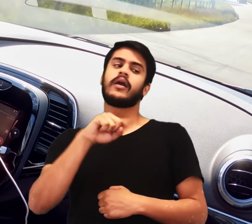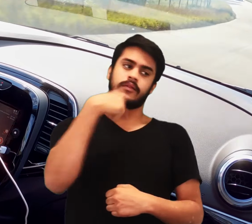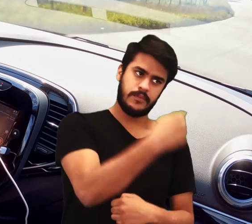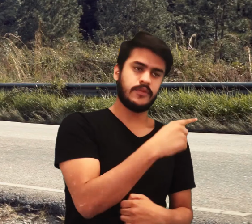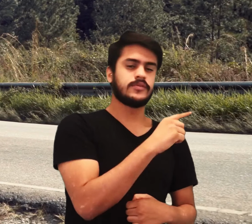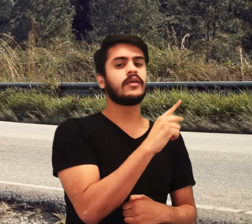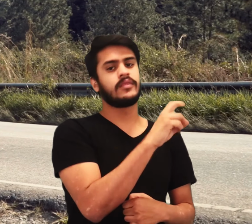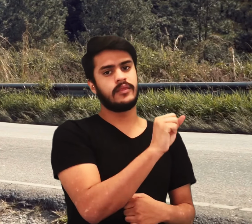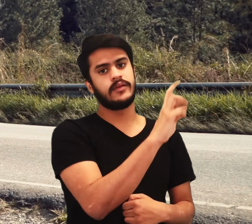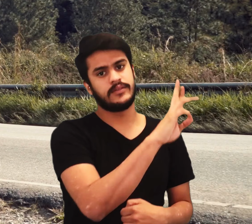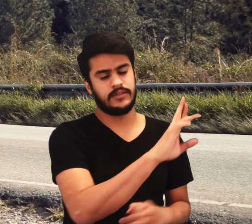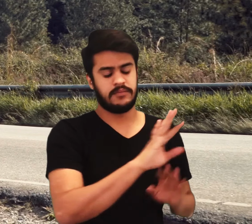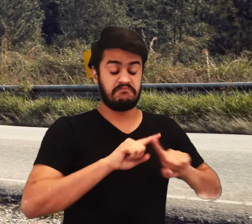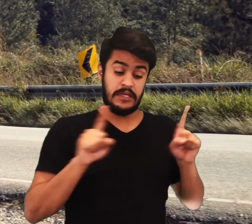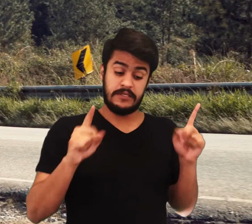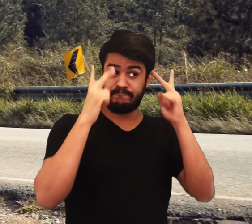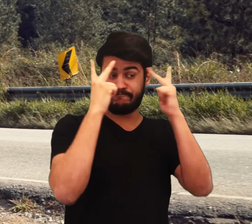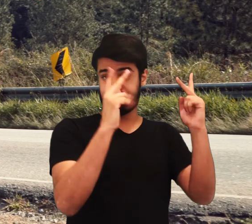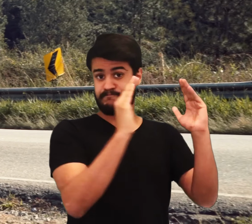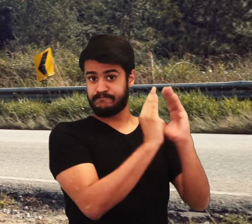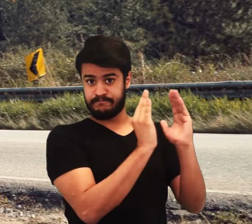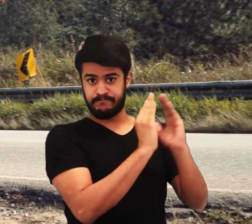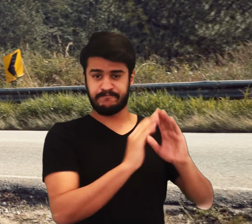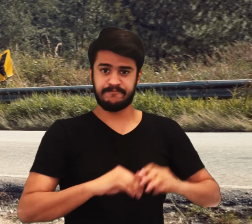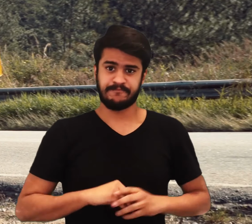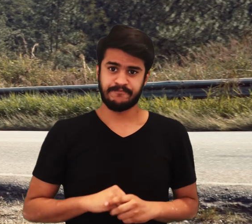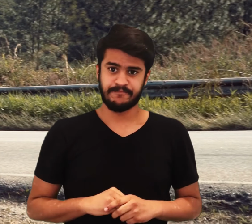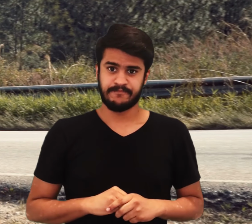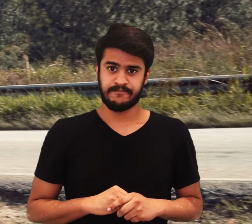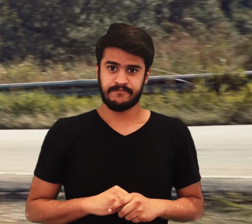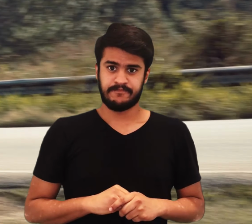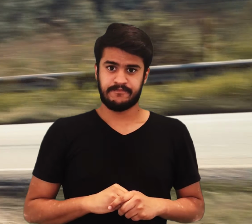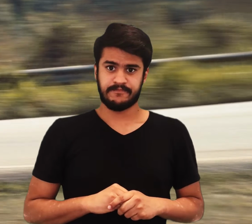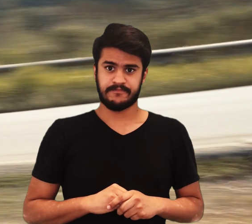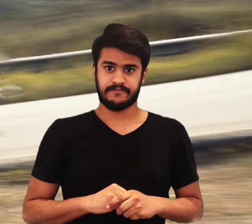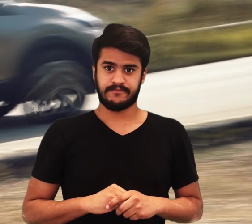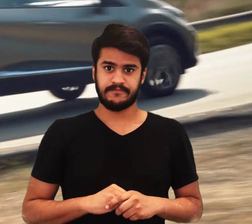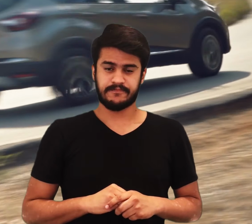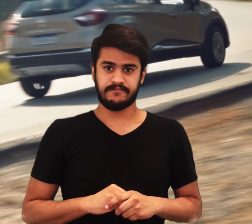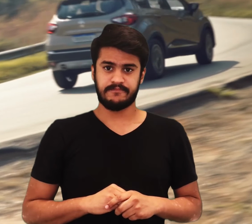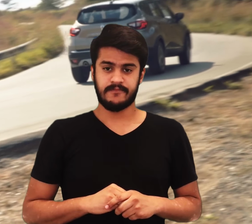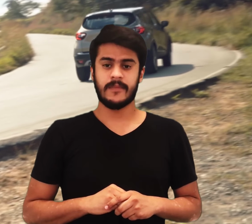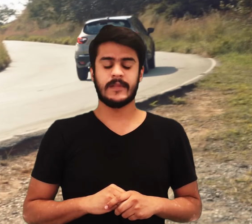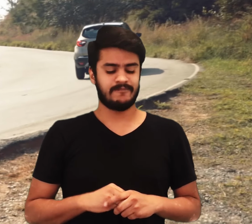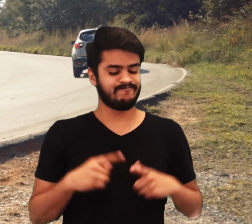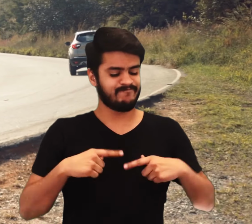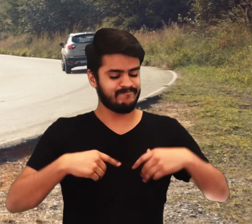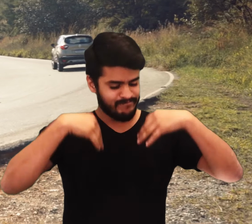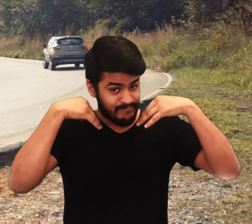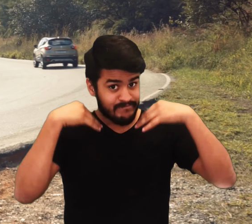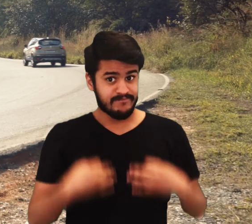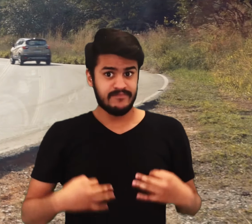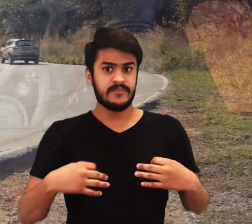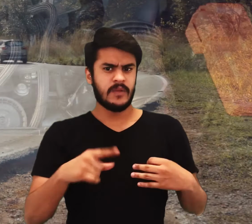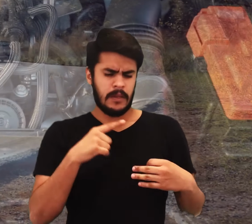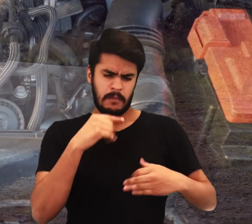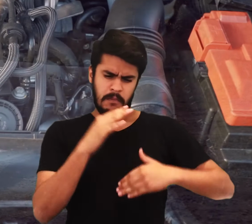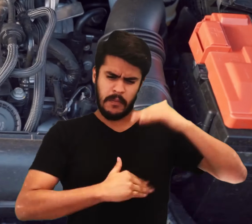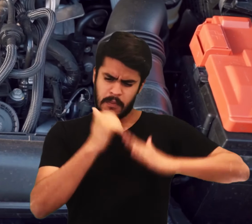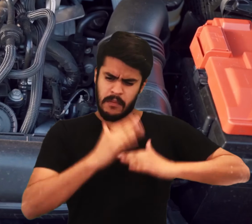depois a do Duster mas aí é uma questão de uma decisão aí da Renault motor e detalhes do carro sem dúvida nenhuma um